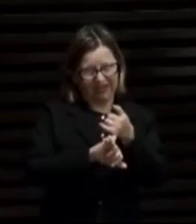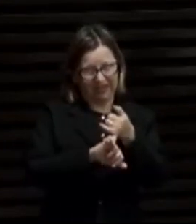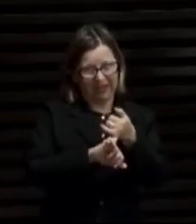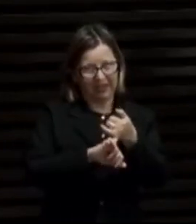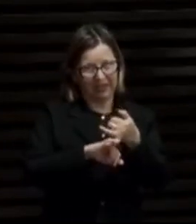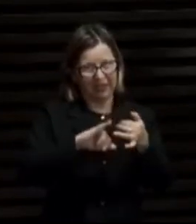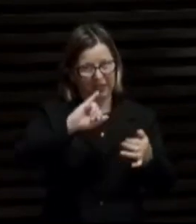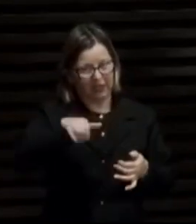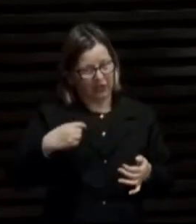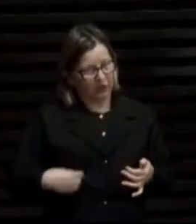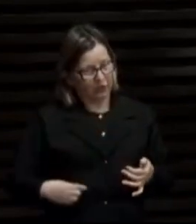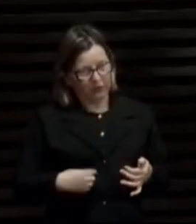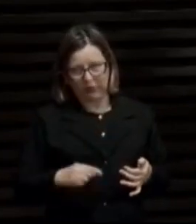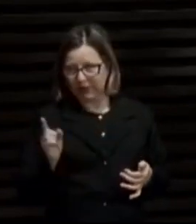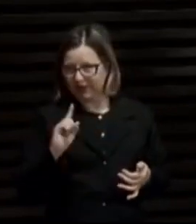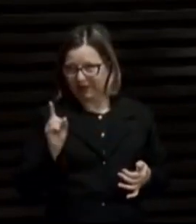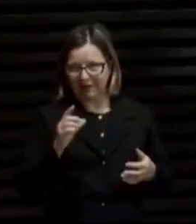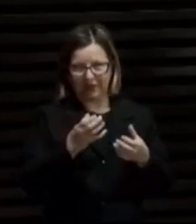boletim.